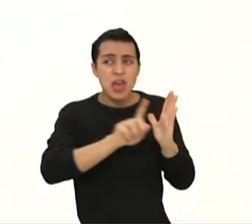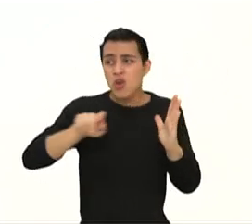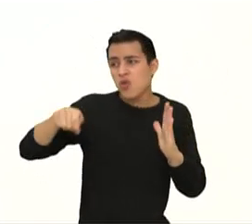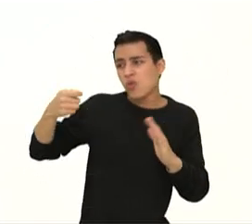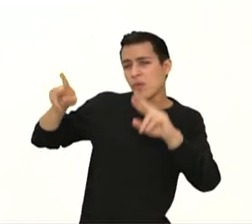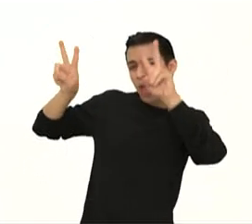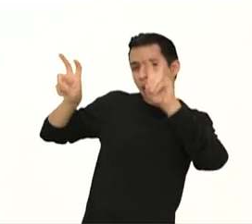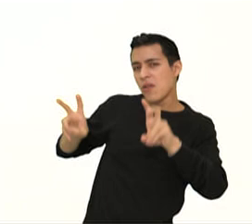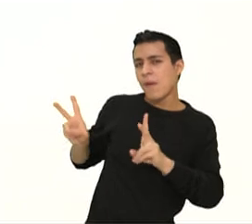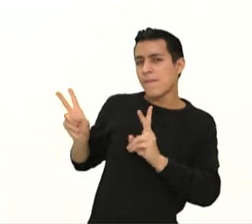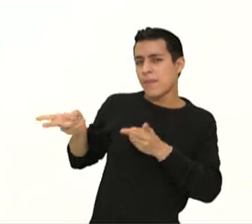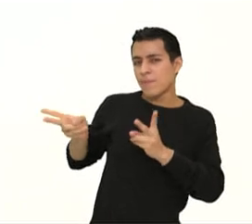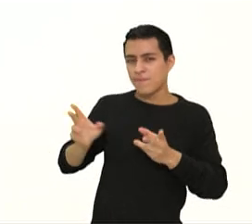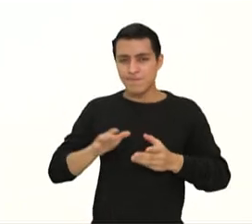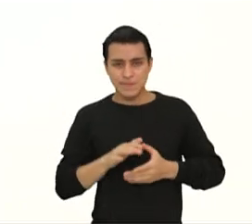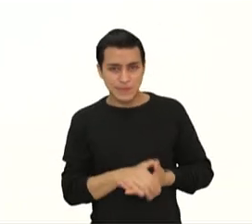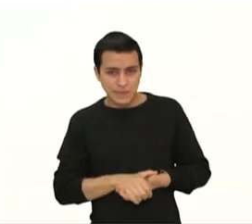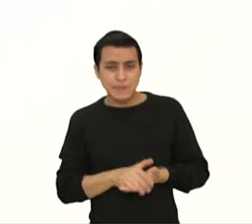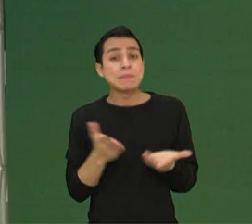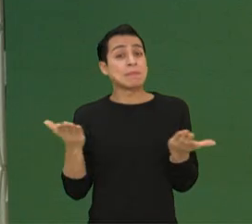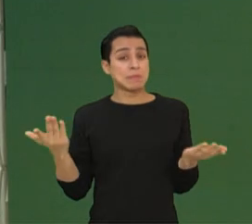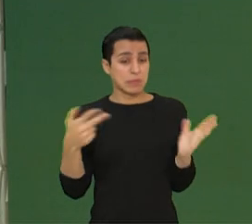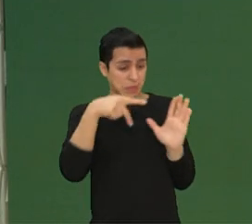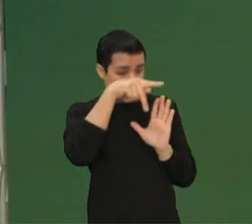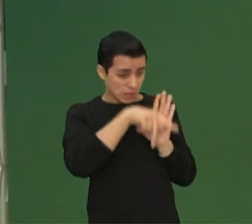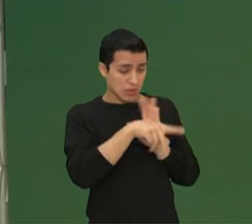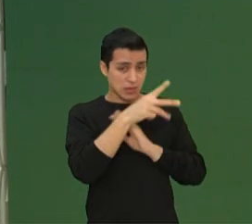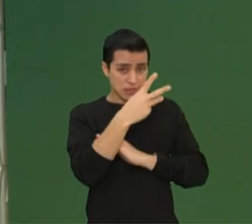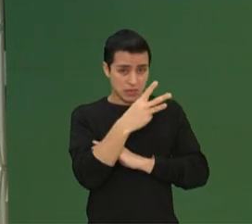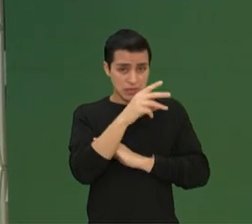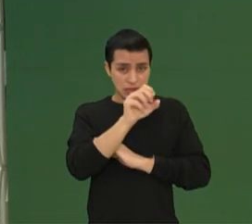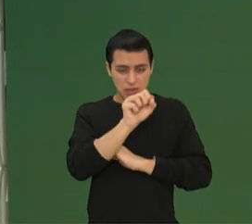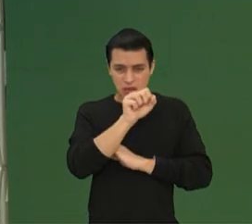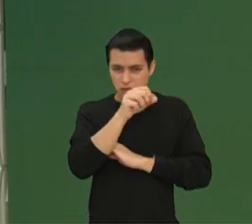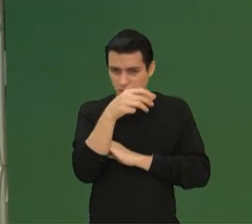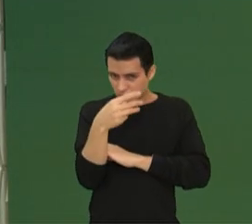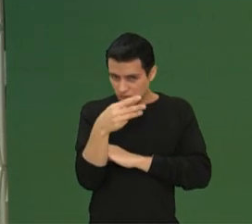assunto. O projeto